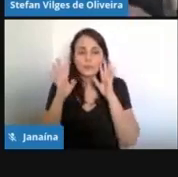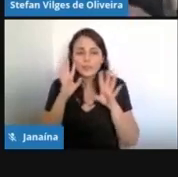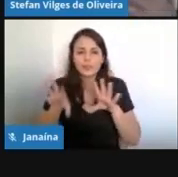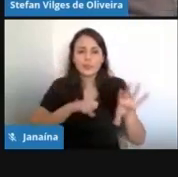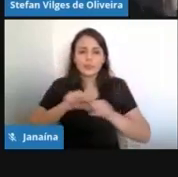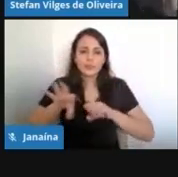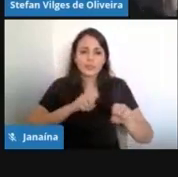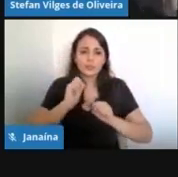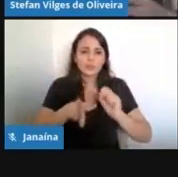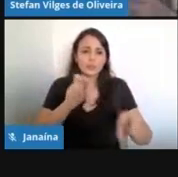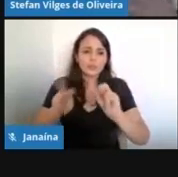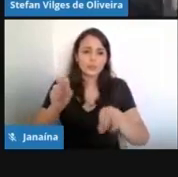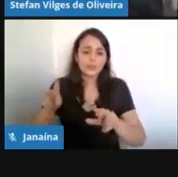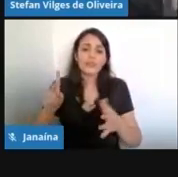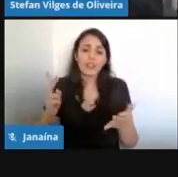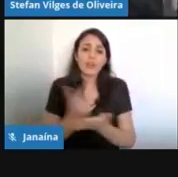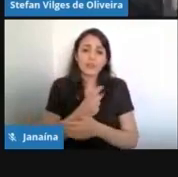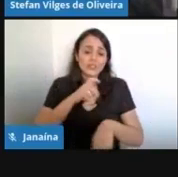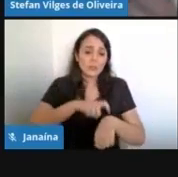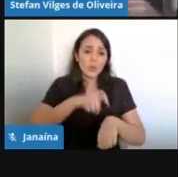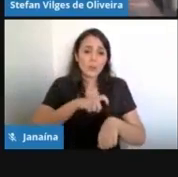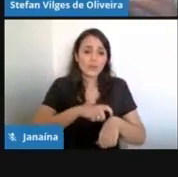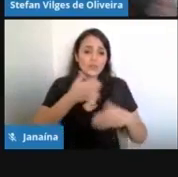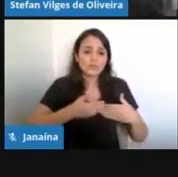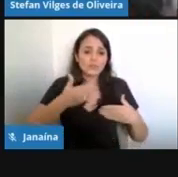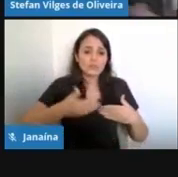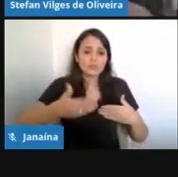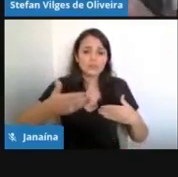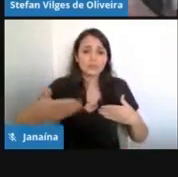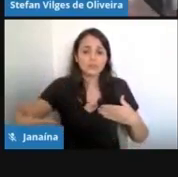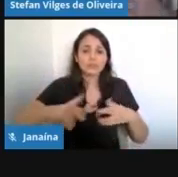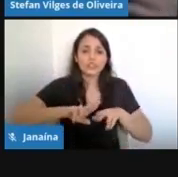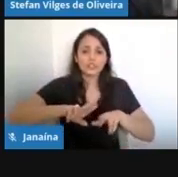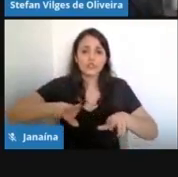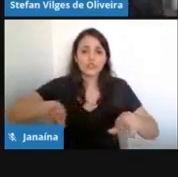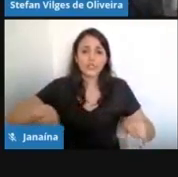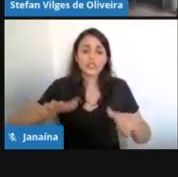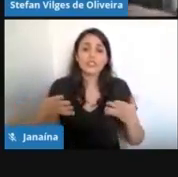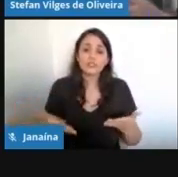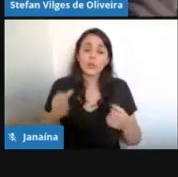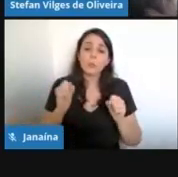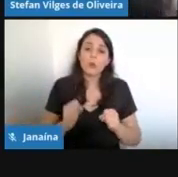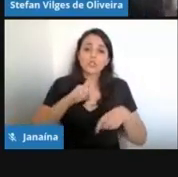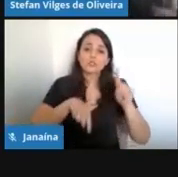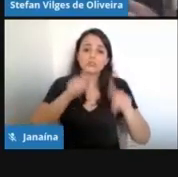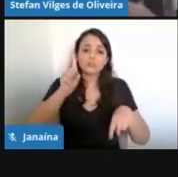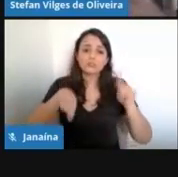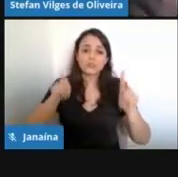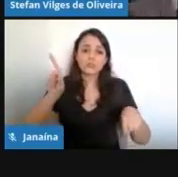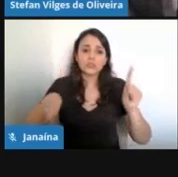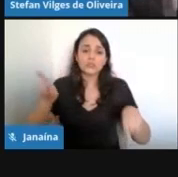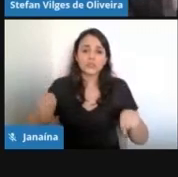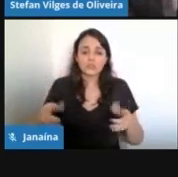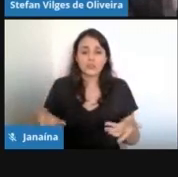em diversos momentos e que esses cenários de vulnerabilidade, eles podem oscilar. Com isso,